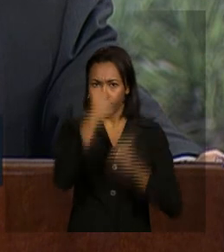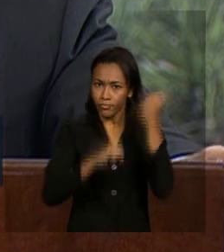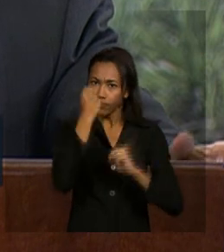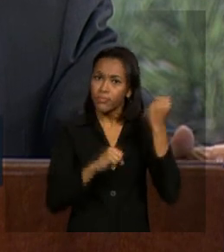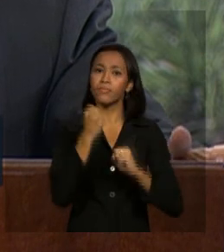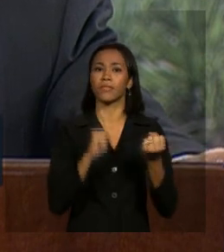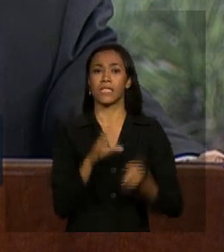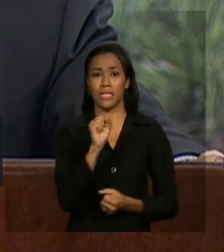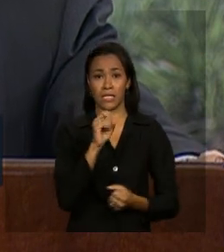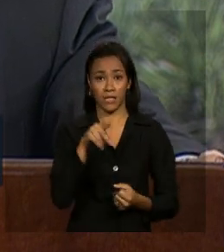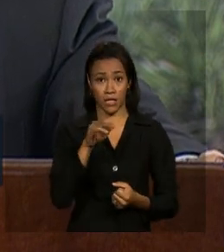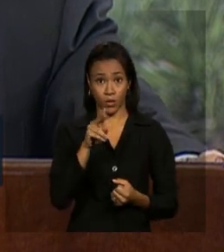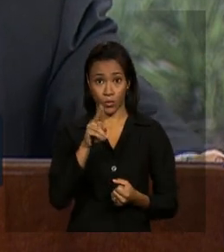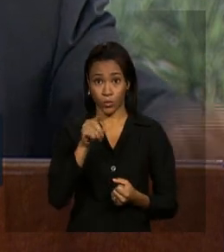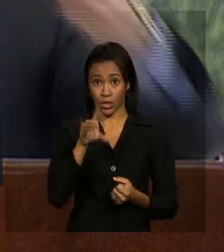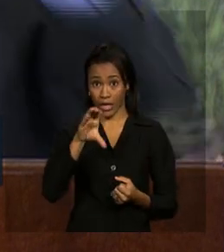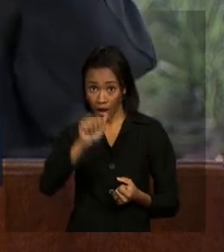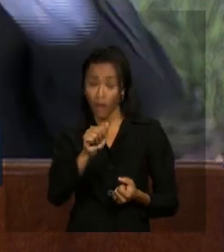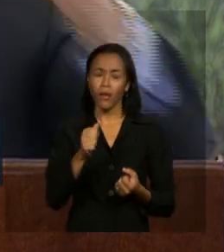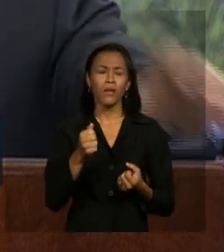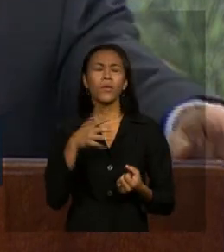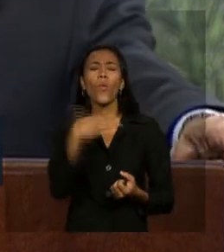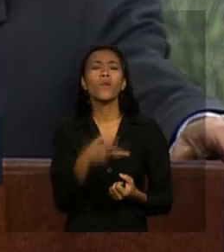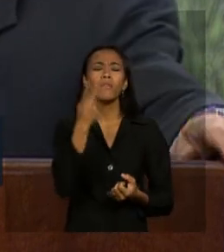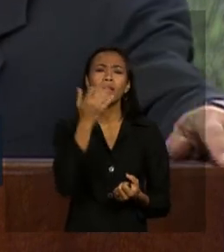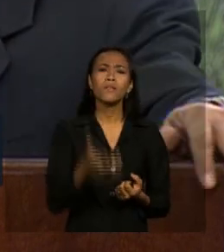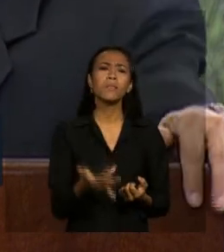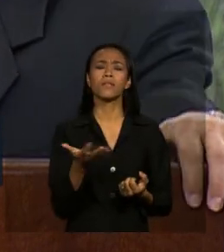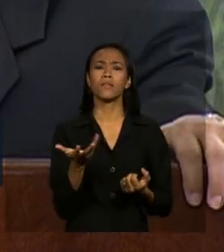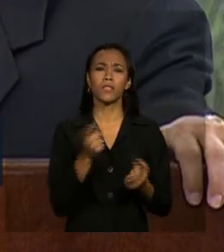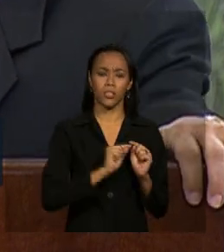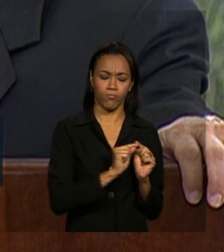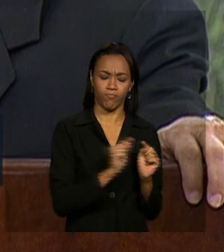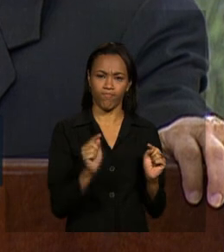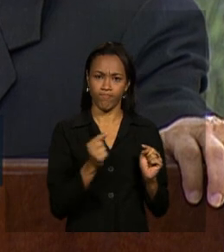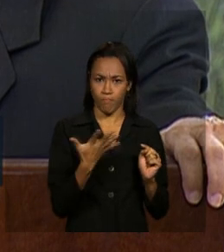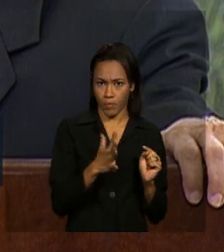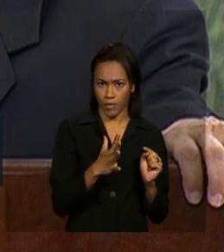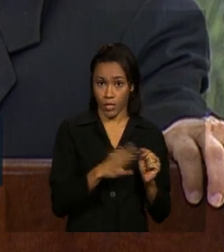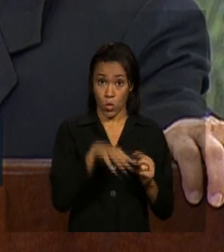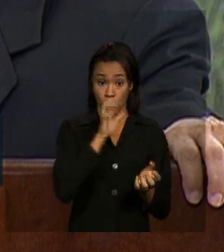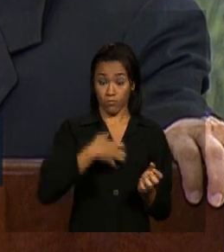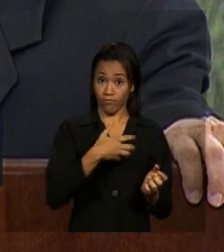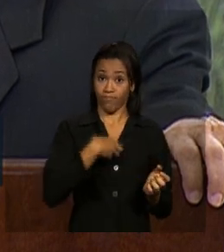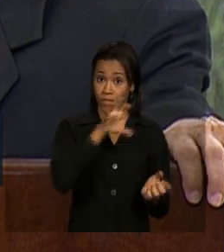quando nós falamos fala da ligação entre Salvador